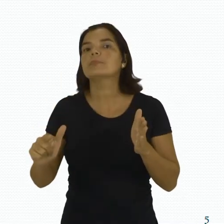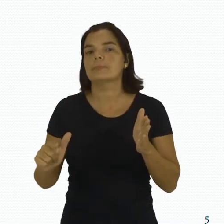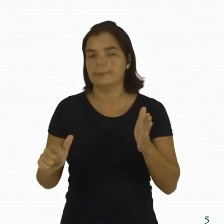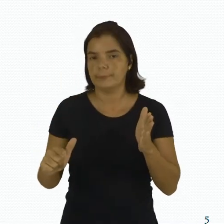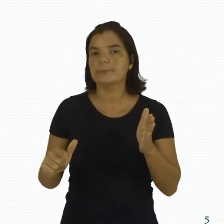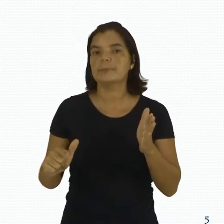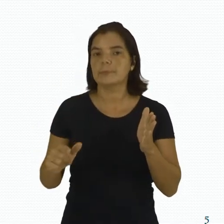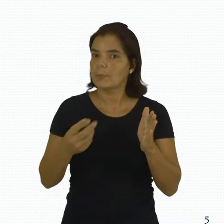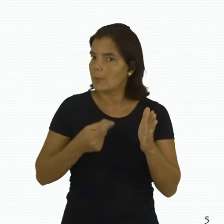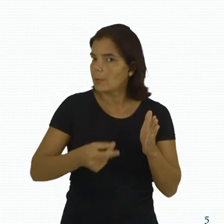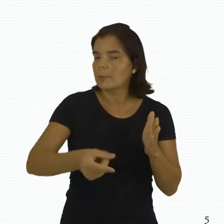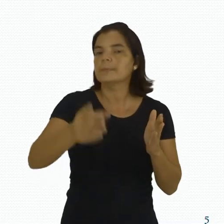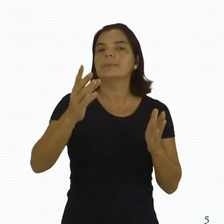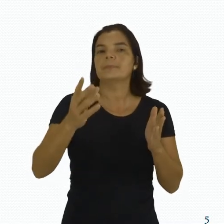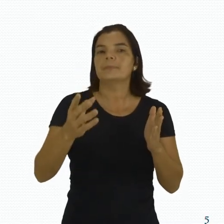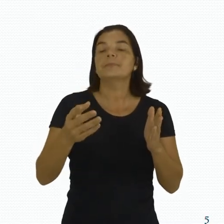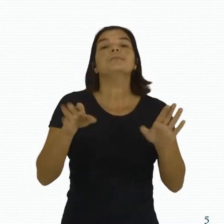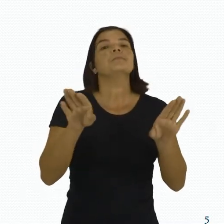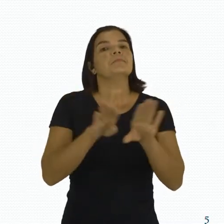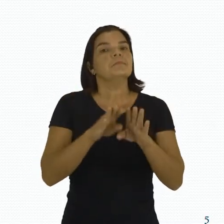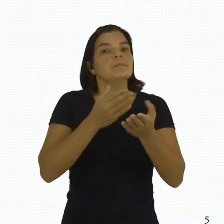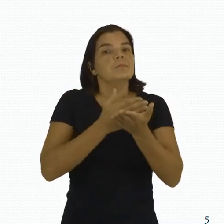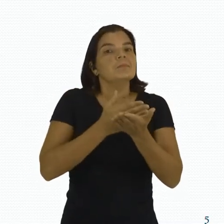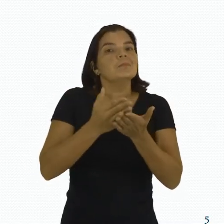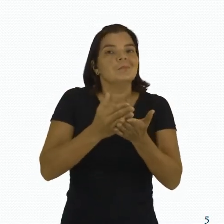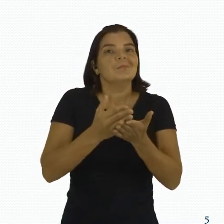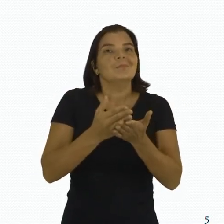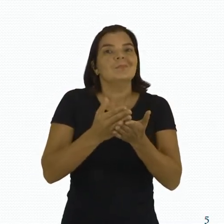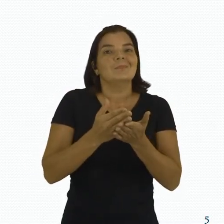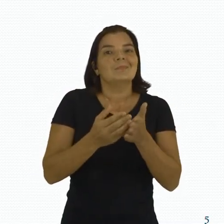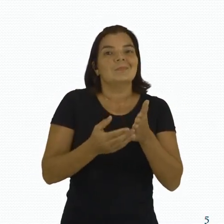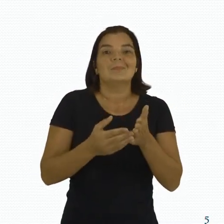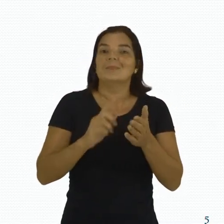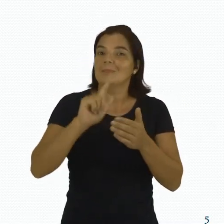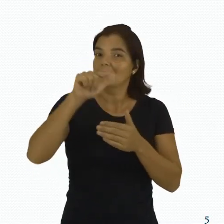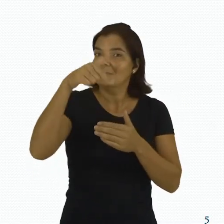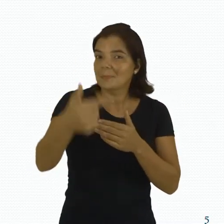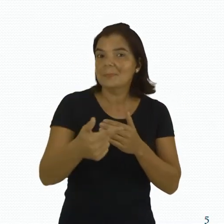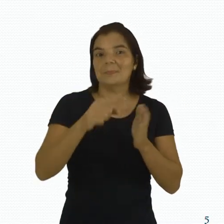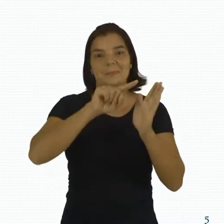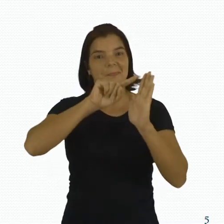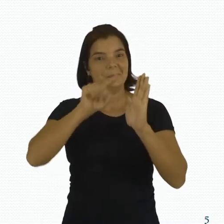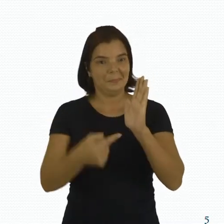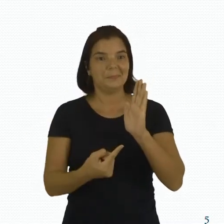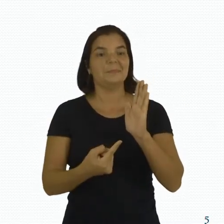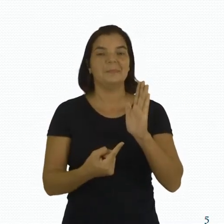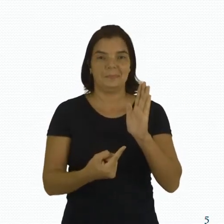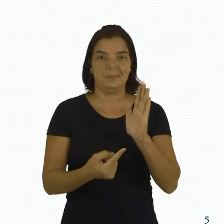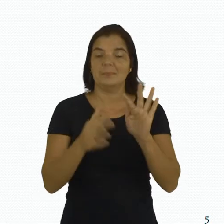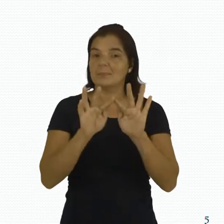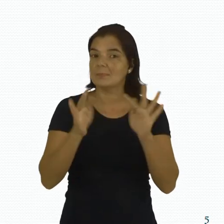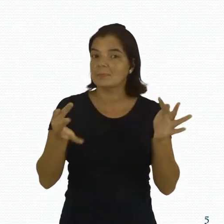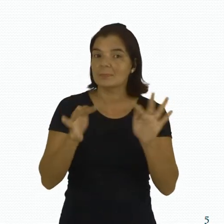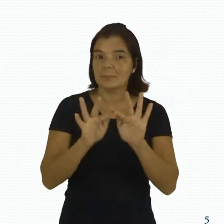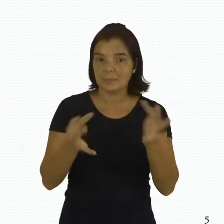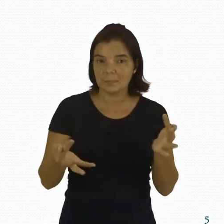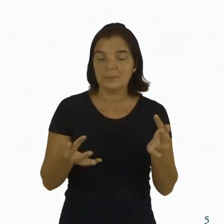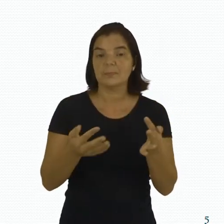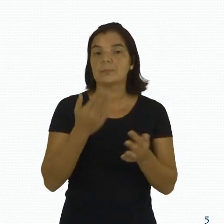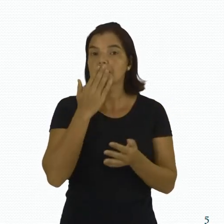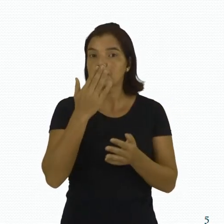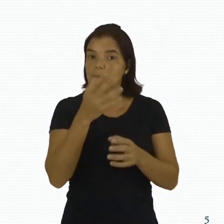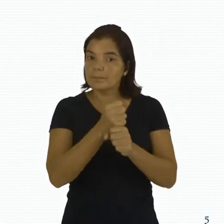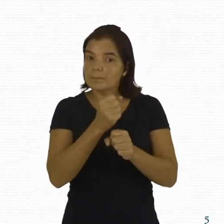né, infinitamente. E ele já se inicia após a vírgula. Então, nesse caso, aí, nós temos uma dízima periódica simples. Então, vamos fazer um